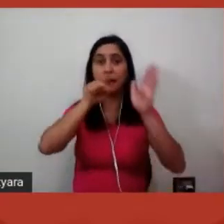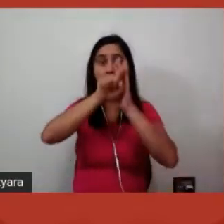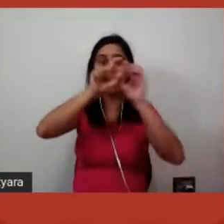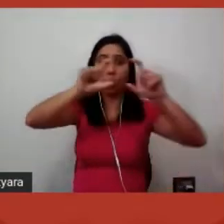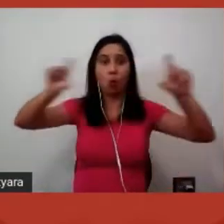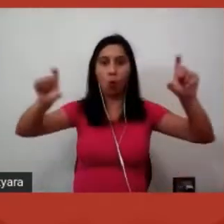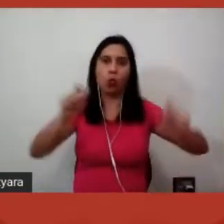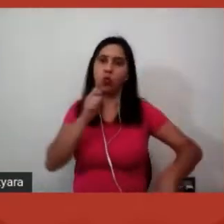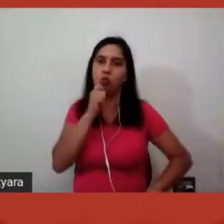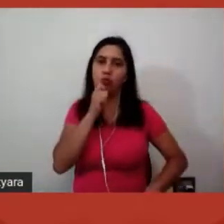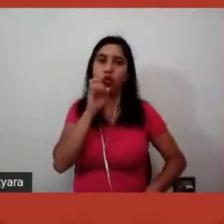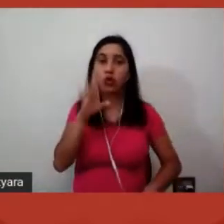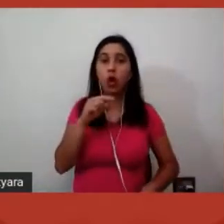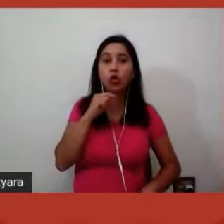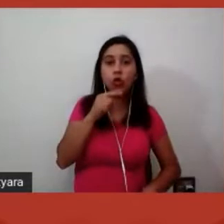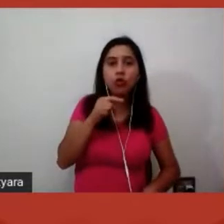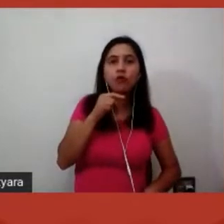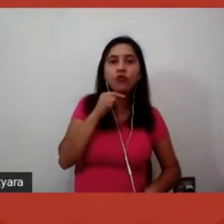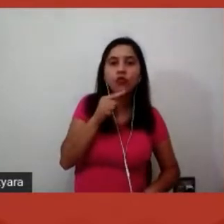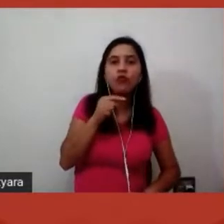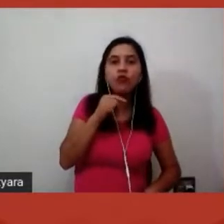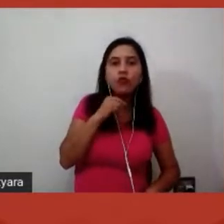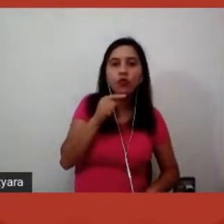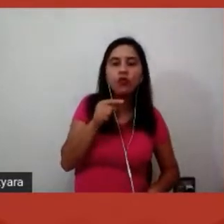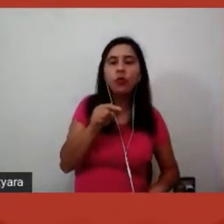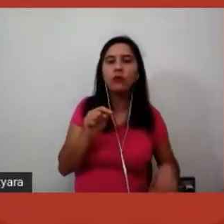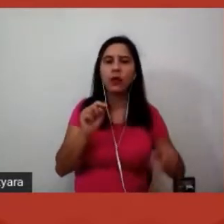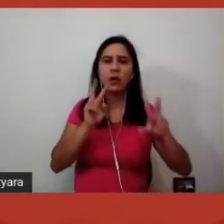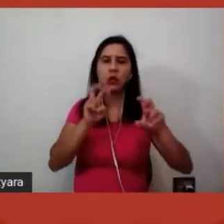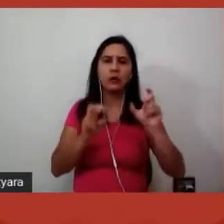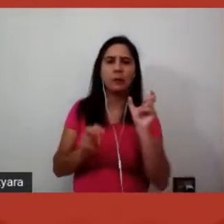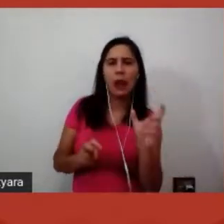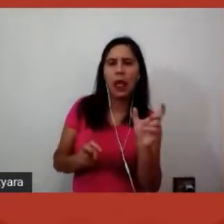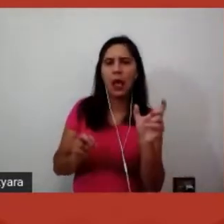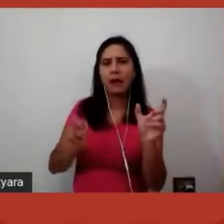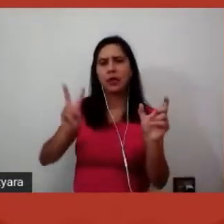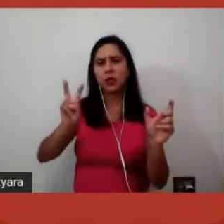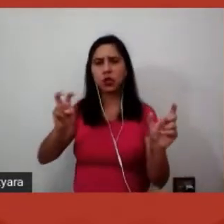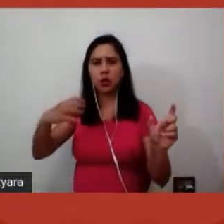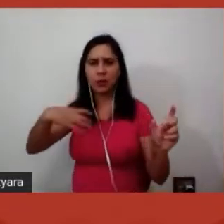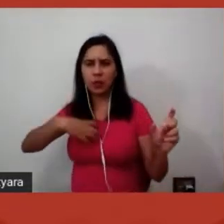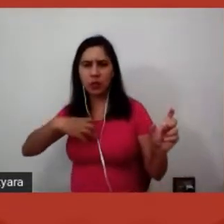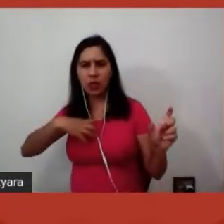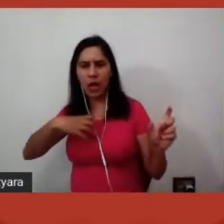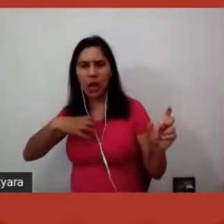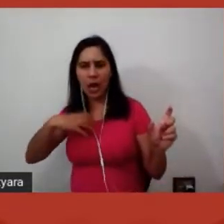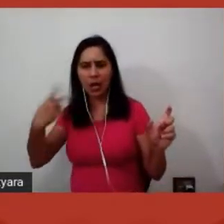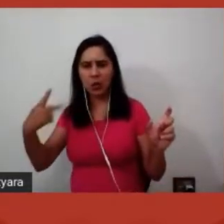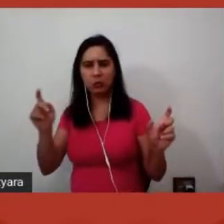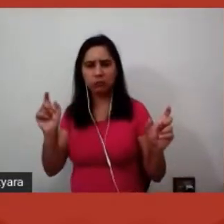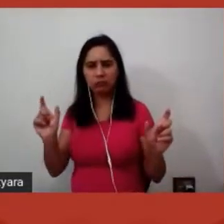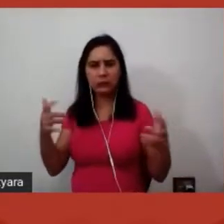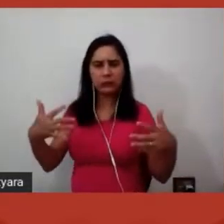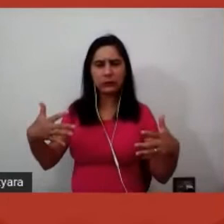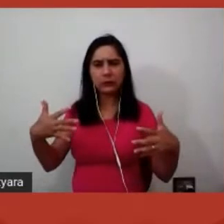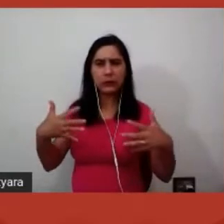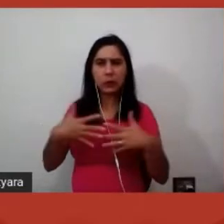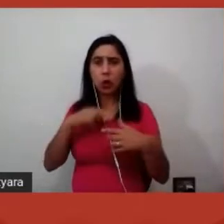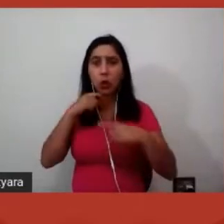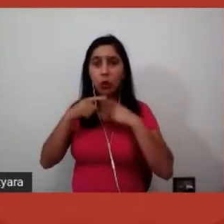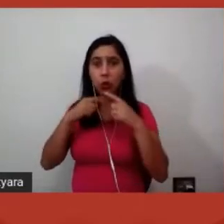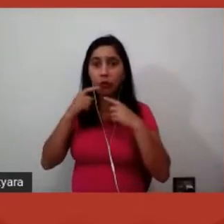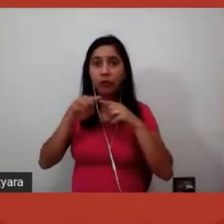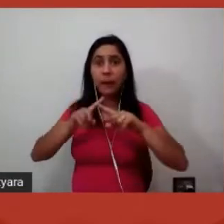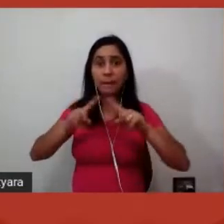relação a termos, a comportamentos, né? Então, aí, acho que as hipóteses podem